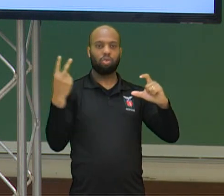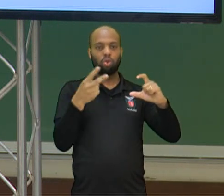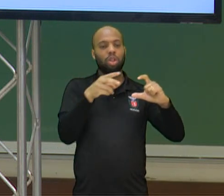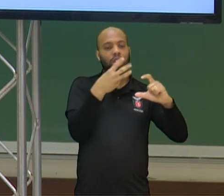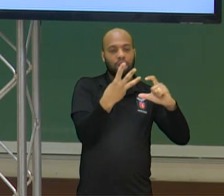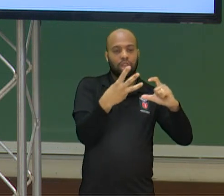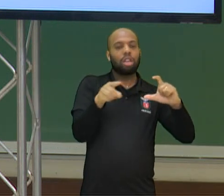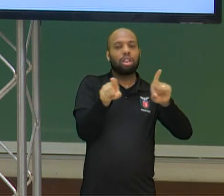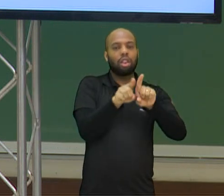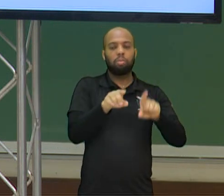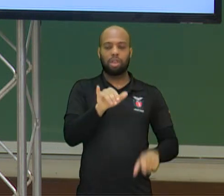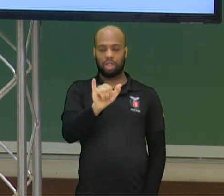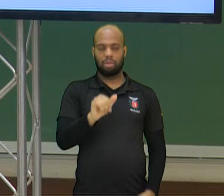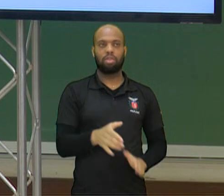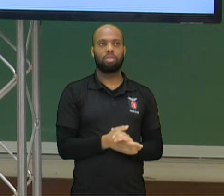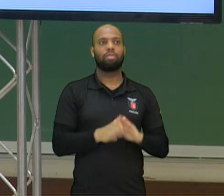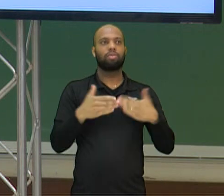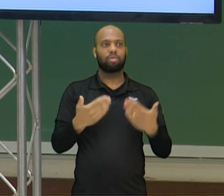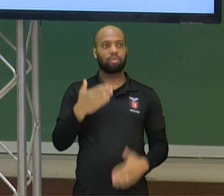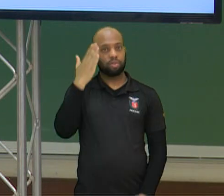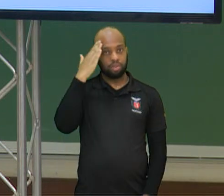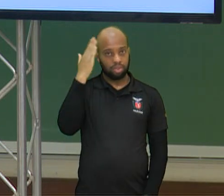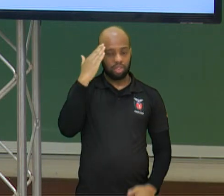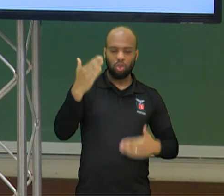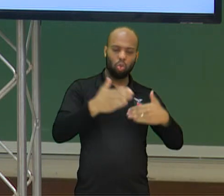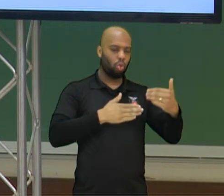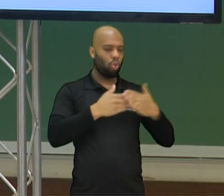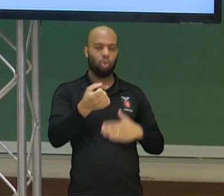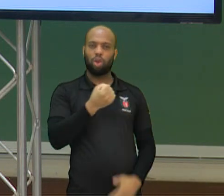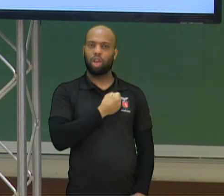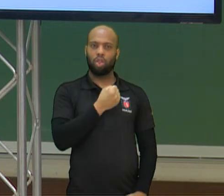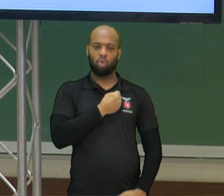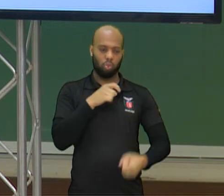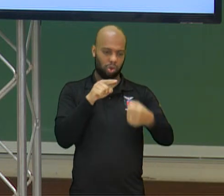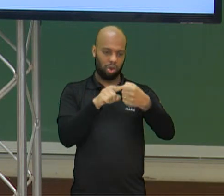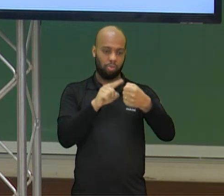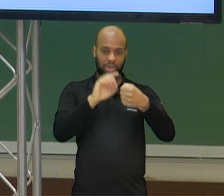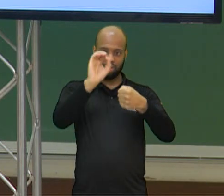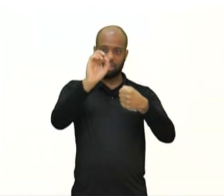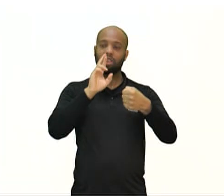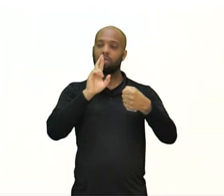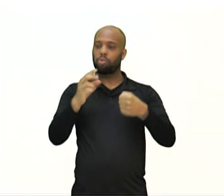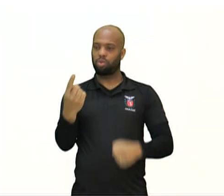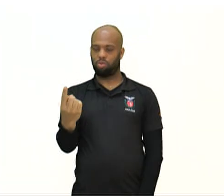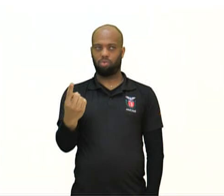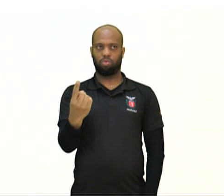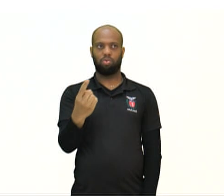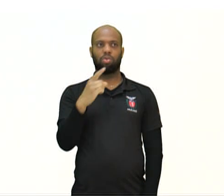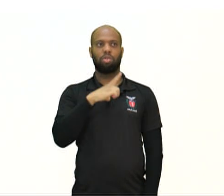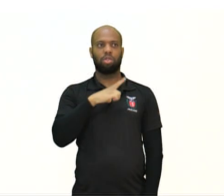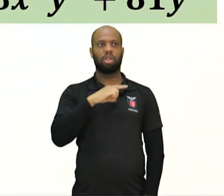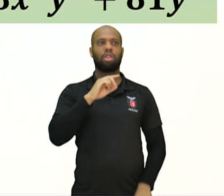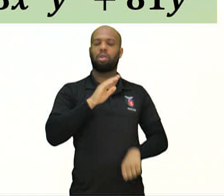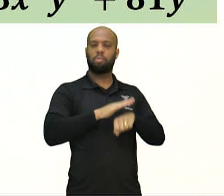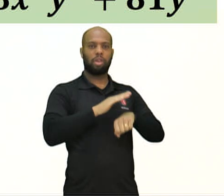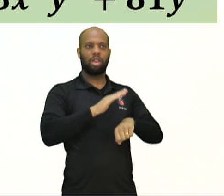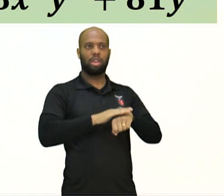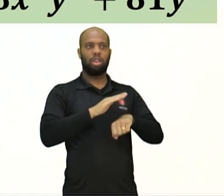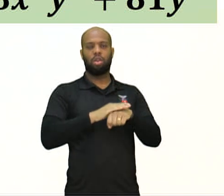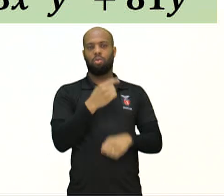elevado a zero. Aqui sabemos que todo número elevado a zero é 1. Então, vai nos resultar no próprio